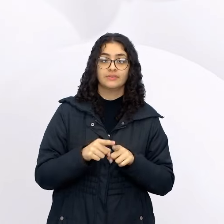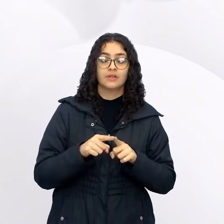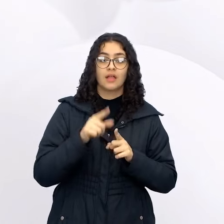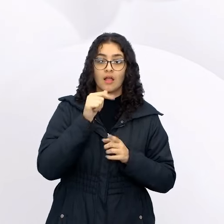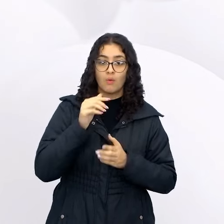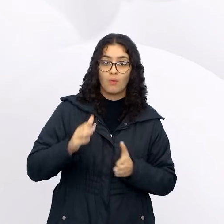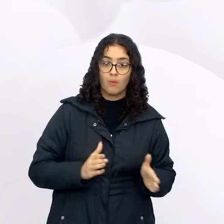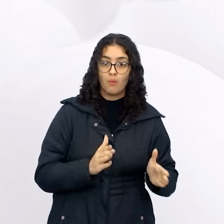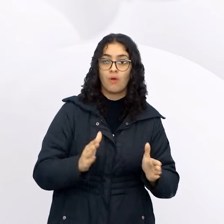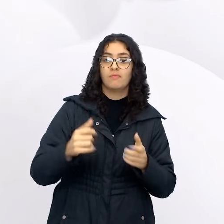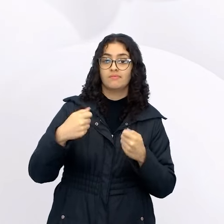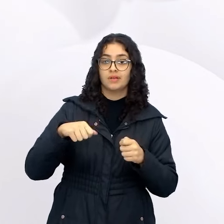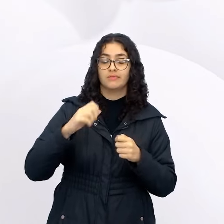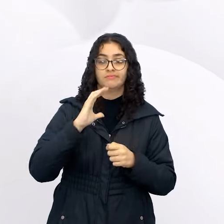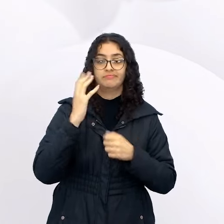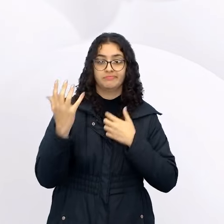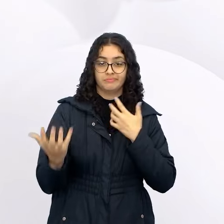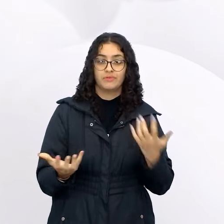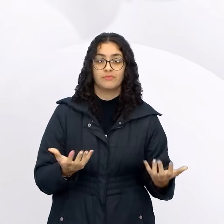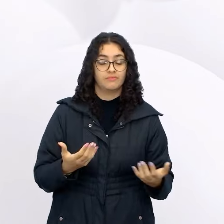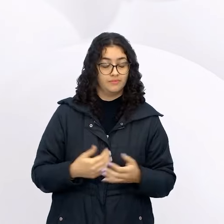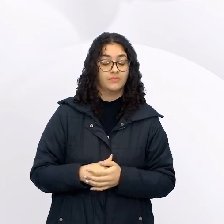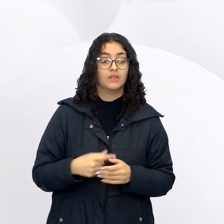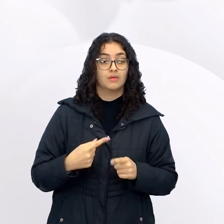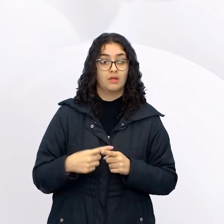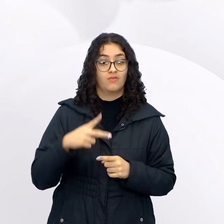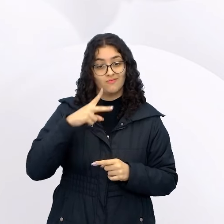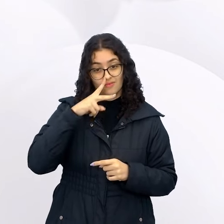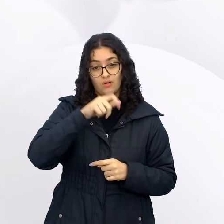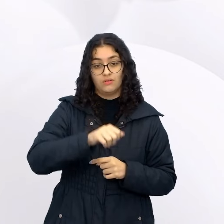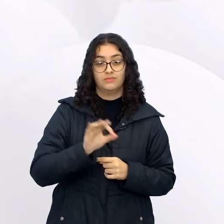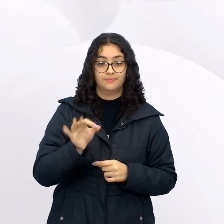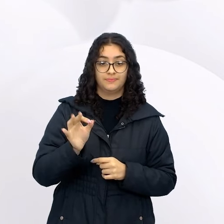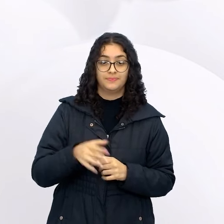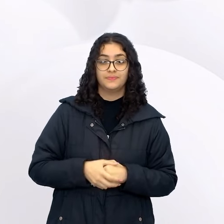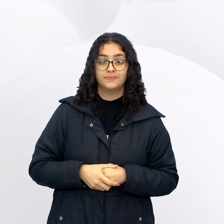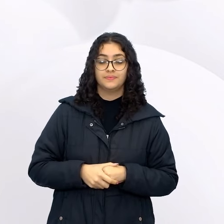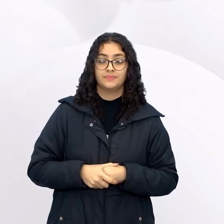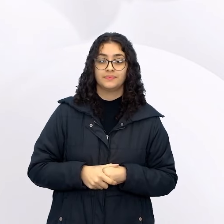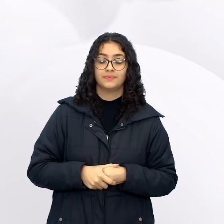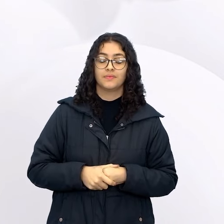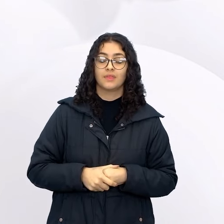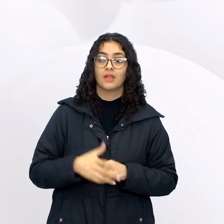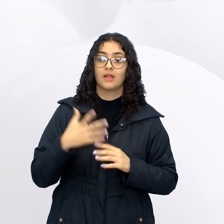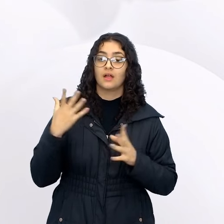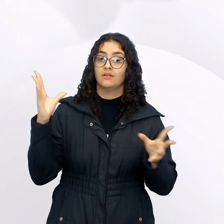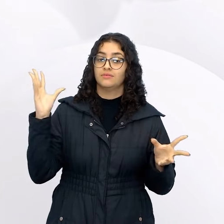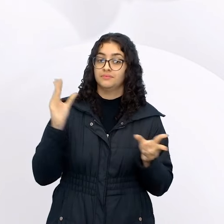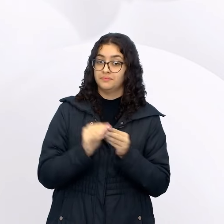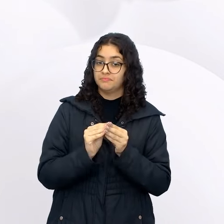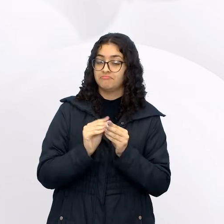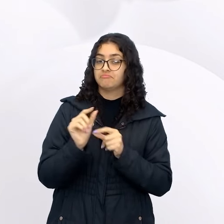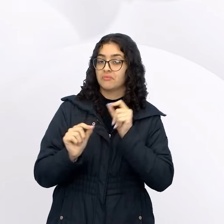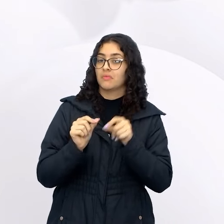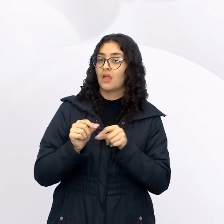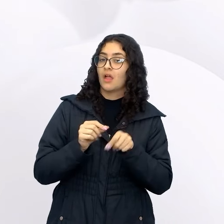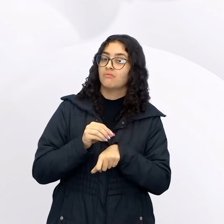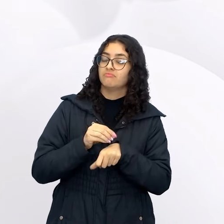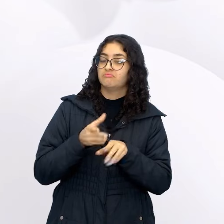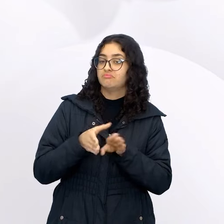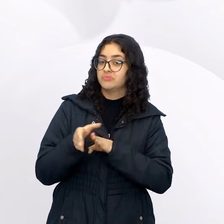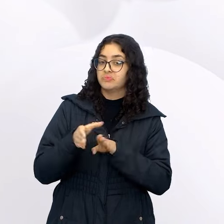um desmatamento, entendeu? Porque a gente tem uma matriz hidrelétrica bem forte. E para sistematizar, qual que é a sugestão?